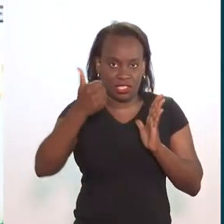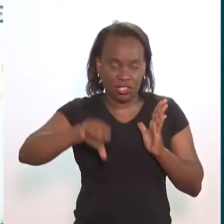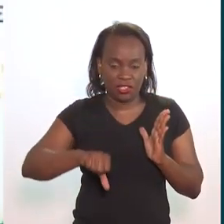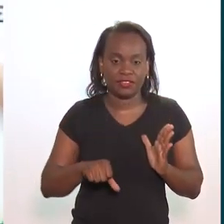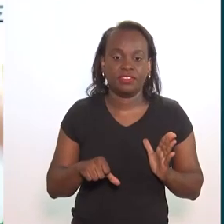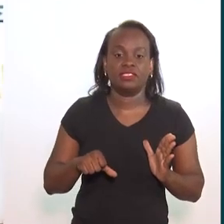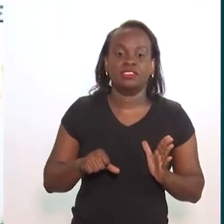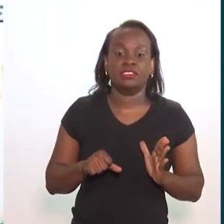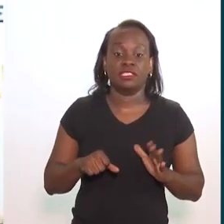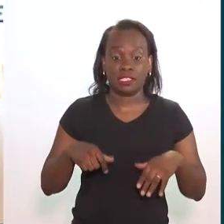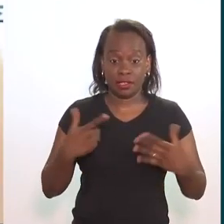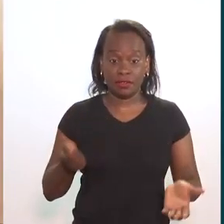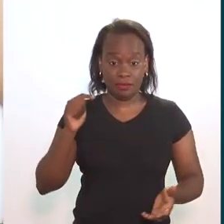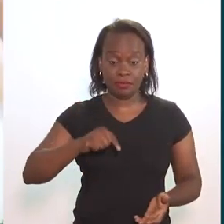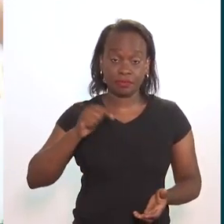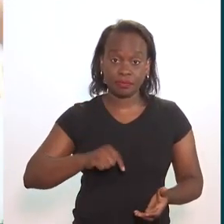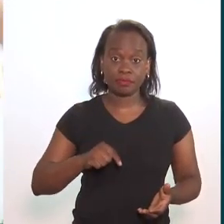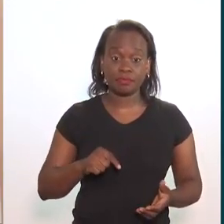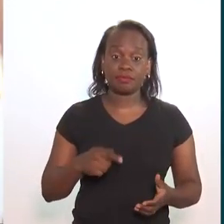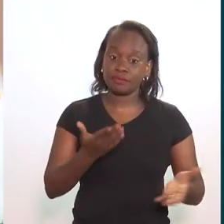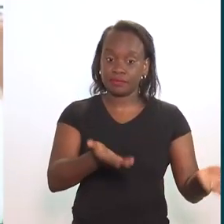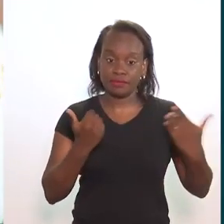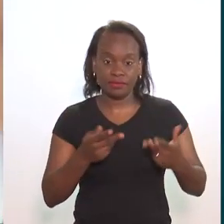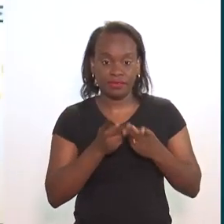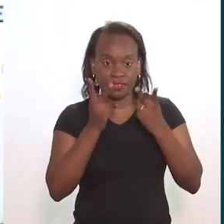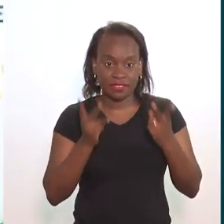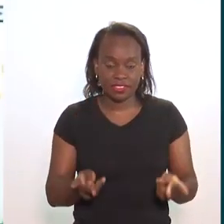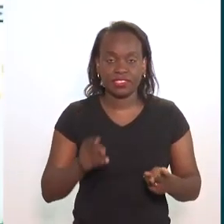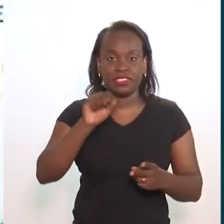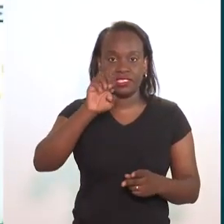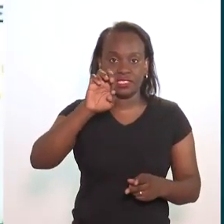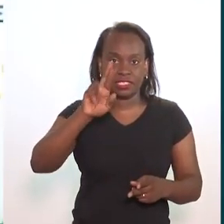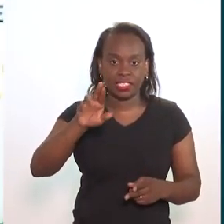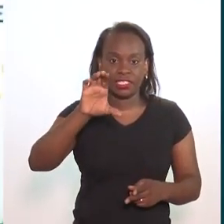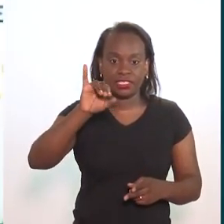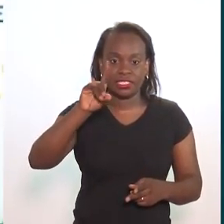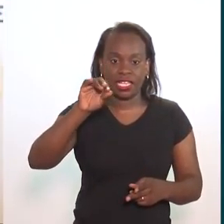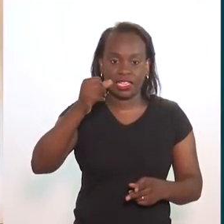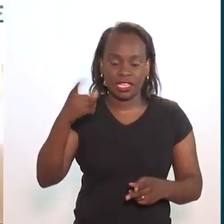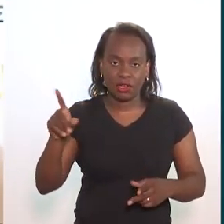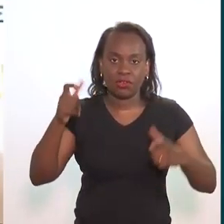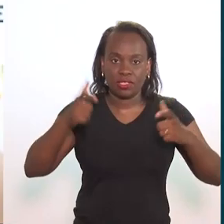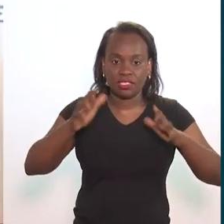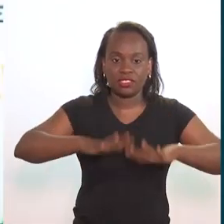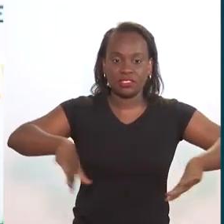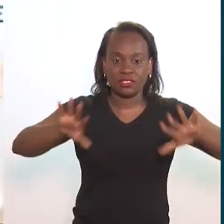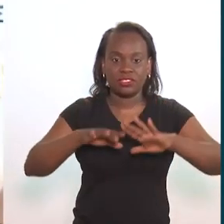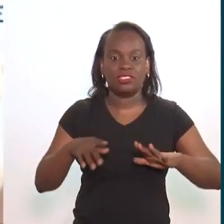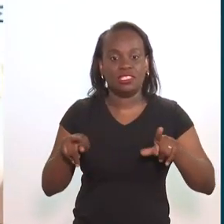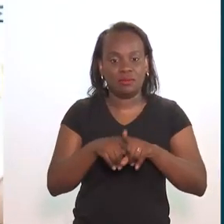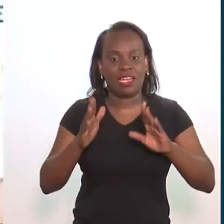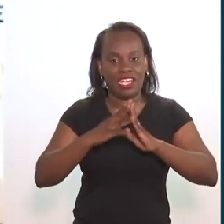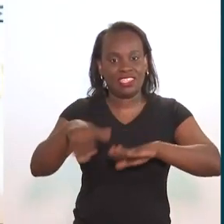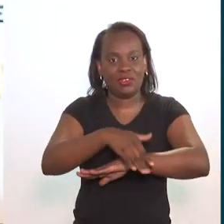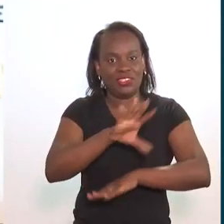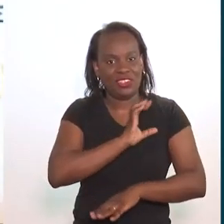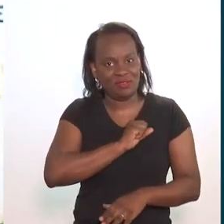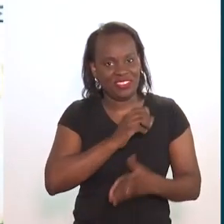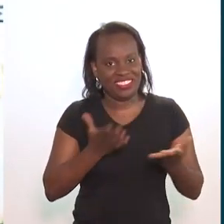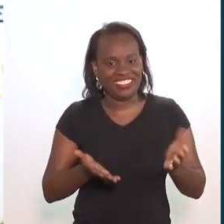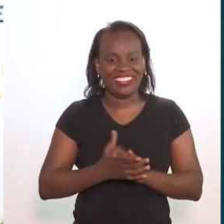século XIX, né, aqui venham visitar, aqui a Ser Cidadão, o nosso solar e também a Casa da Rua